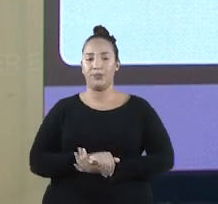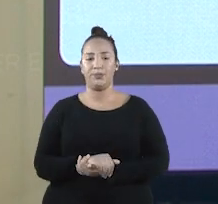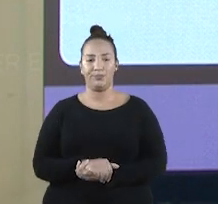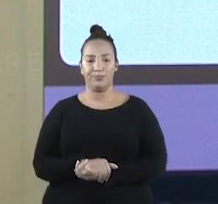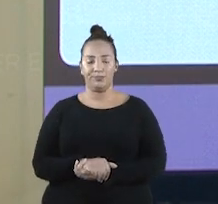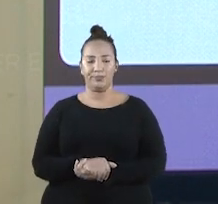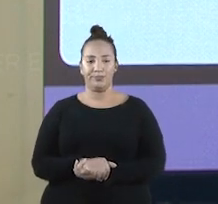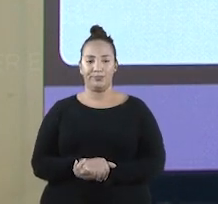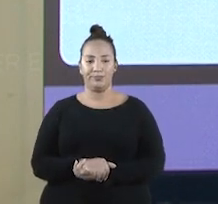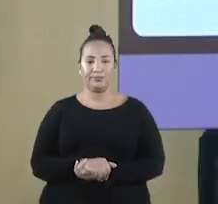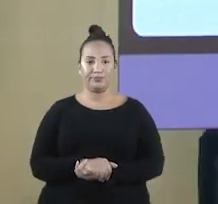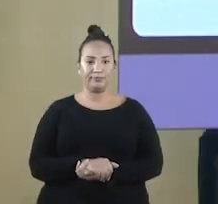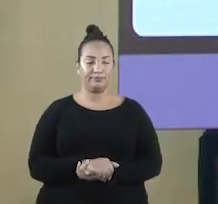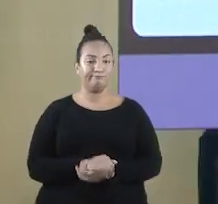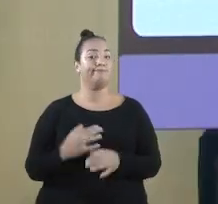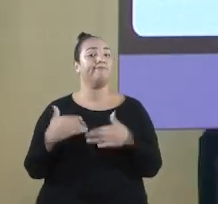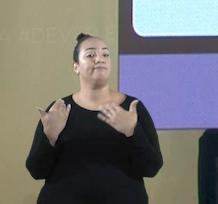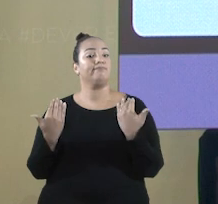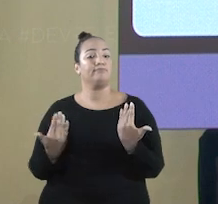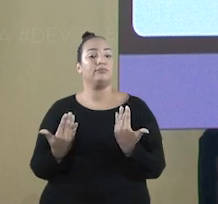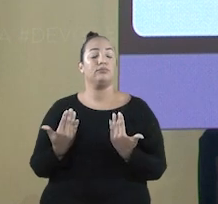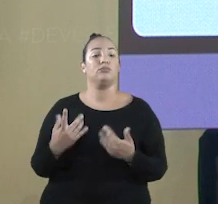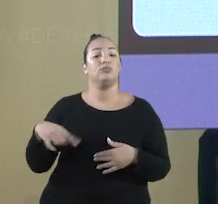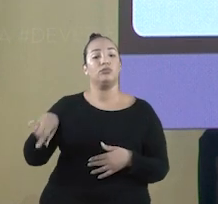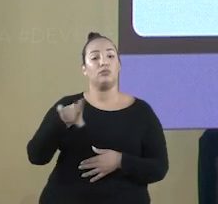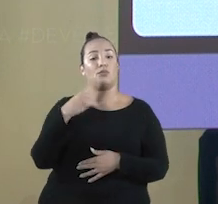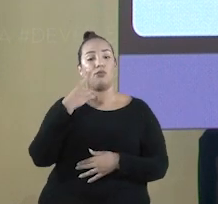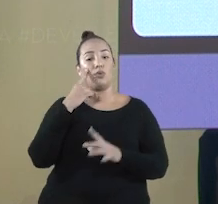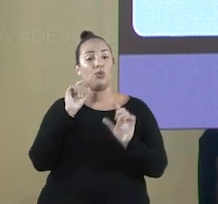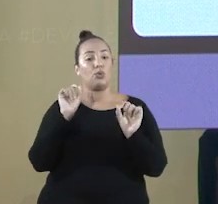estão na mesma posição, ok? Assim, temos que